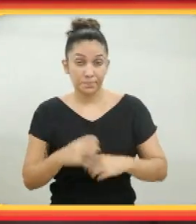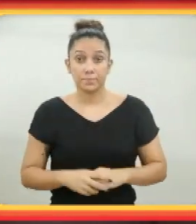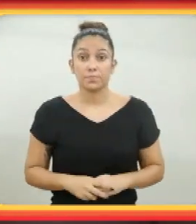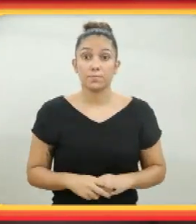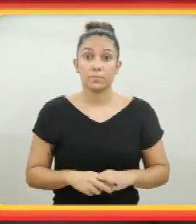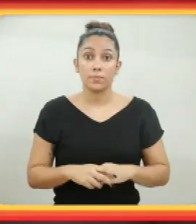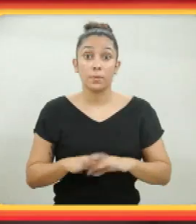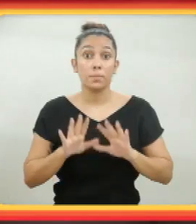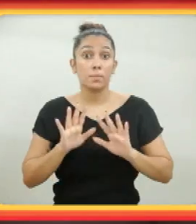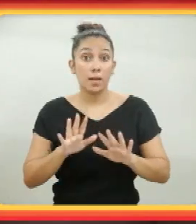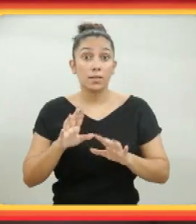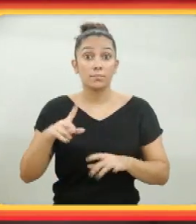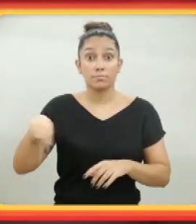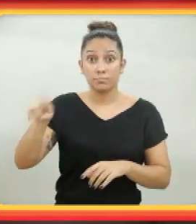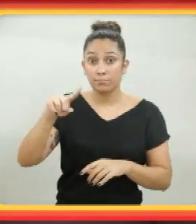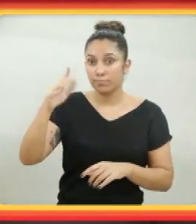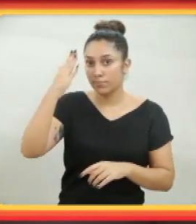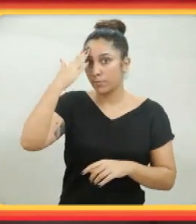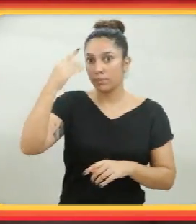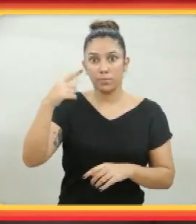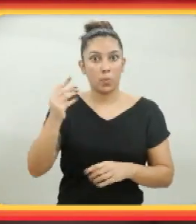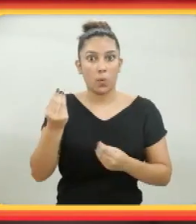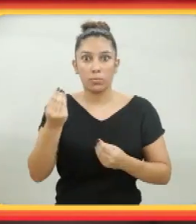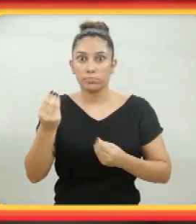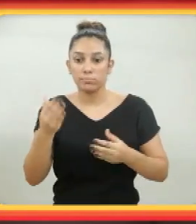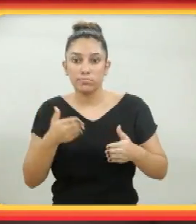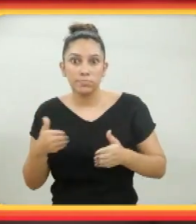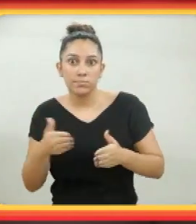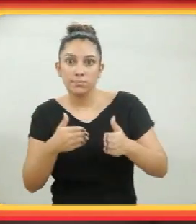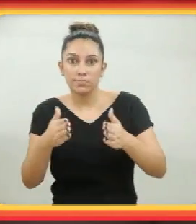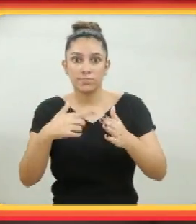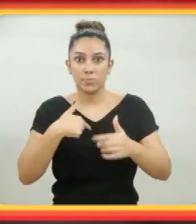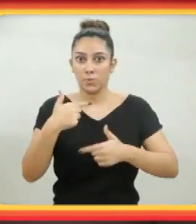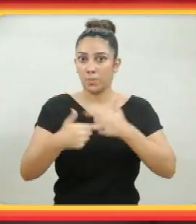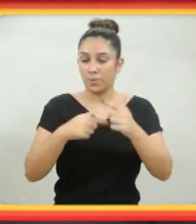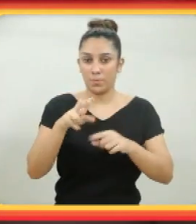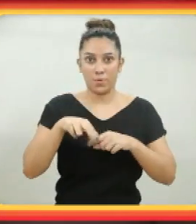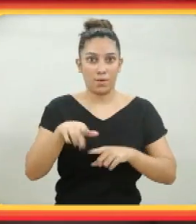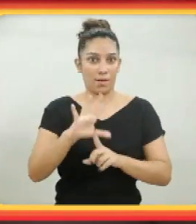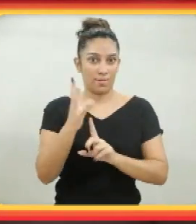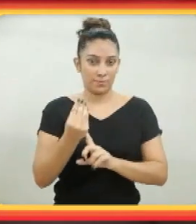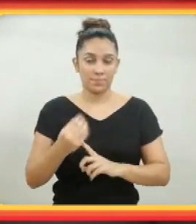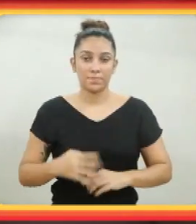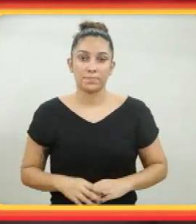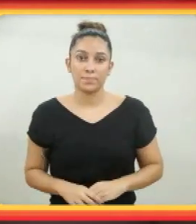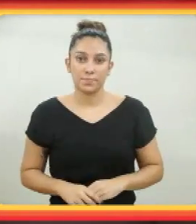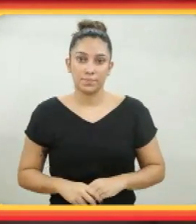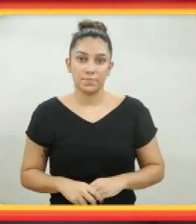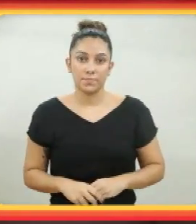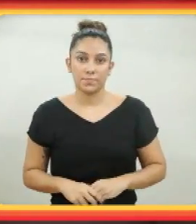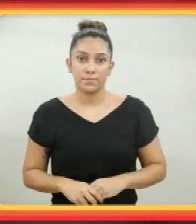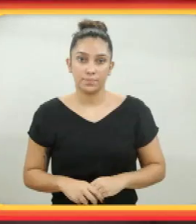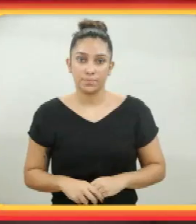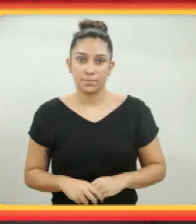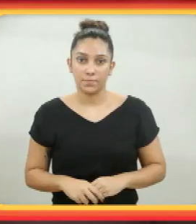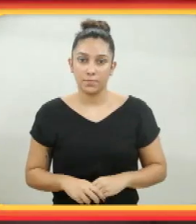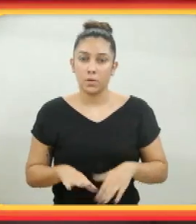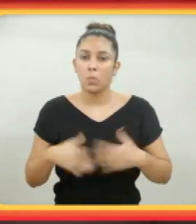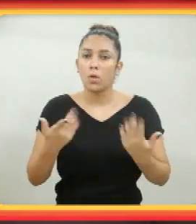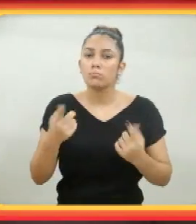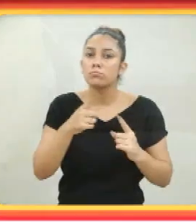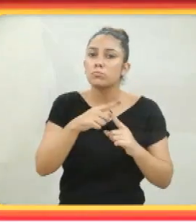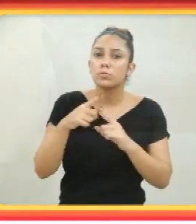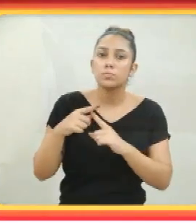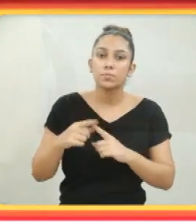davam material para recortes, aquarelas, lápis de cor, cadernos de